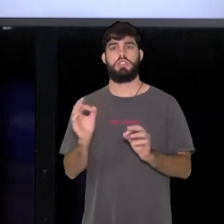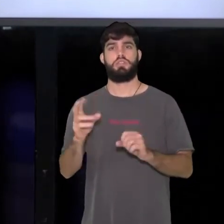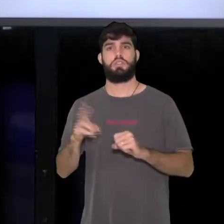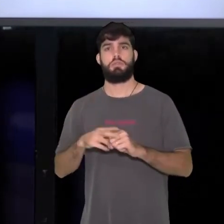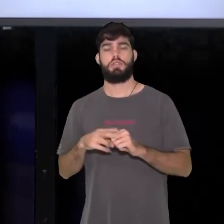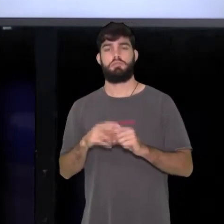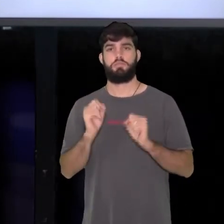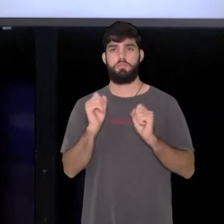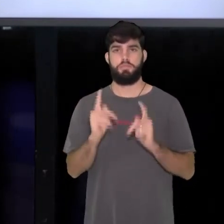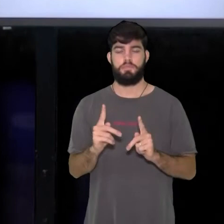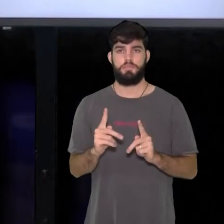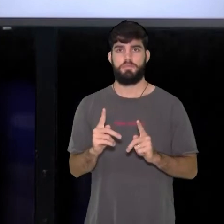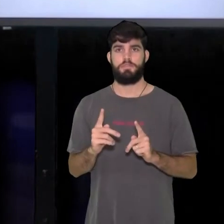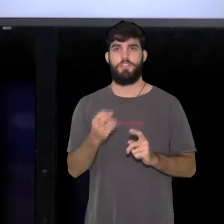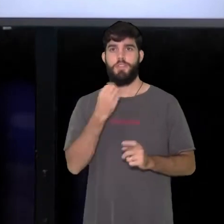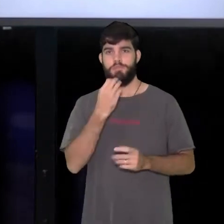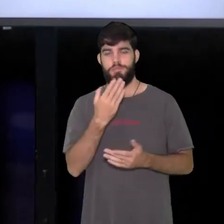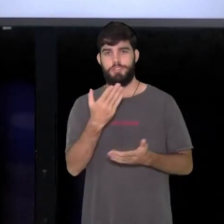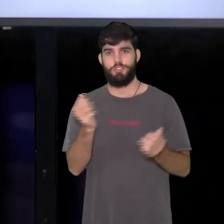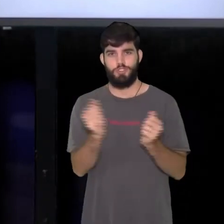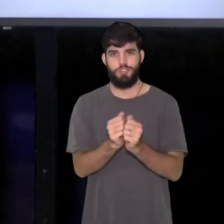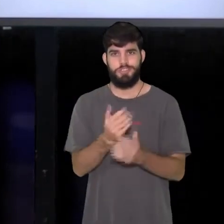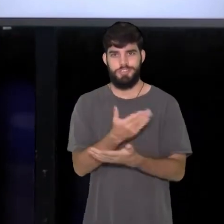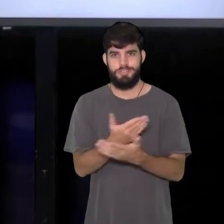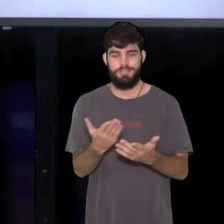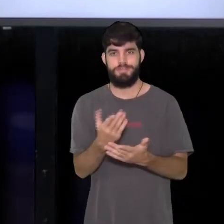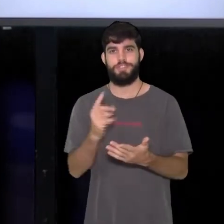de elementos híbridos. Foi bom estar com